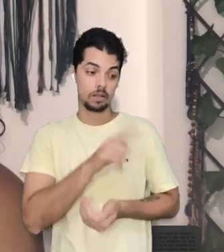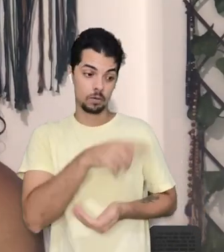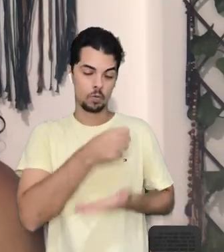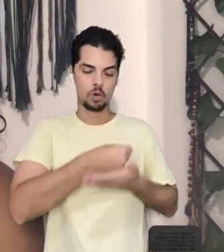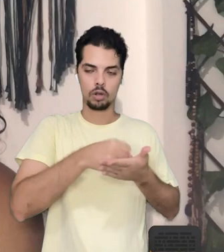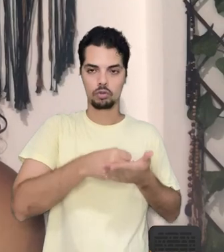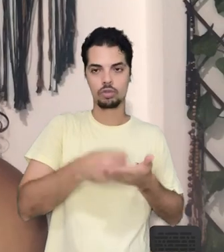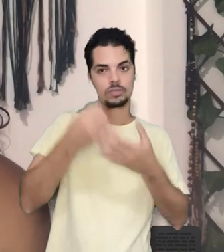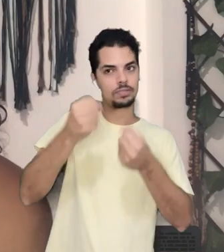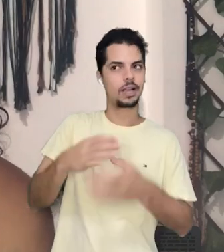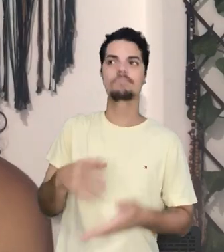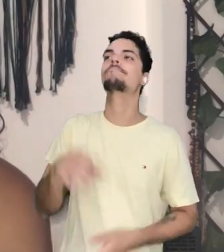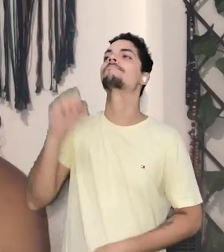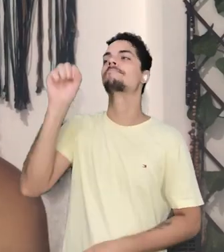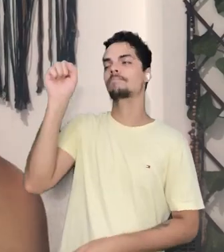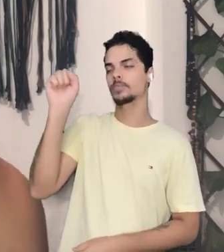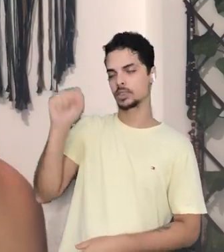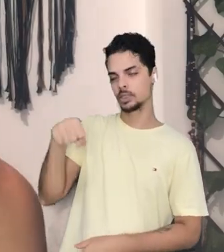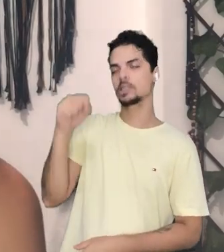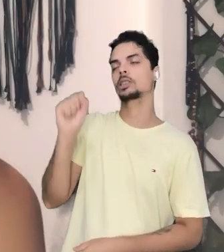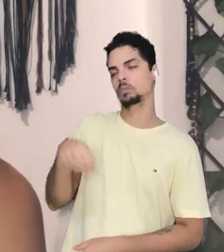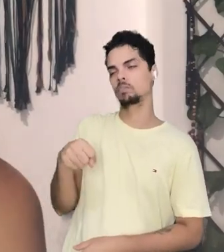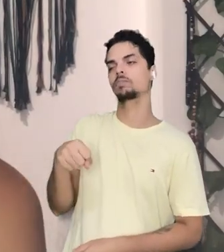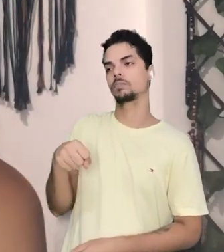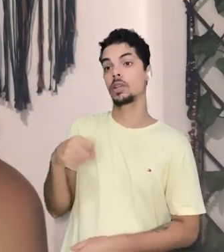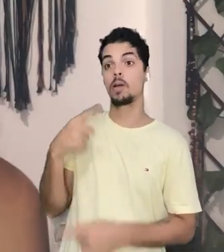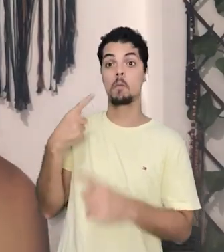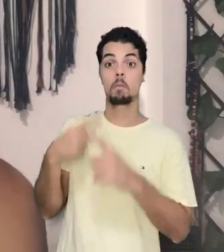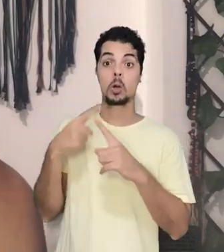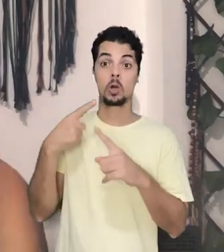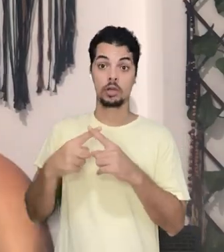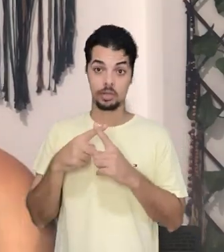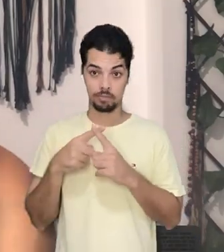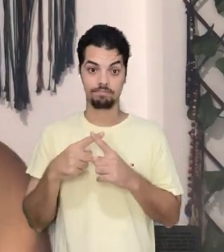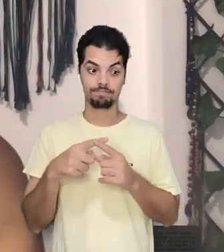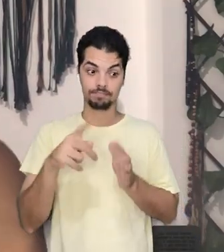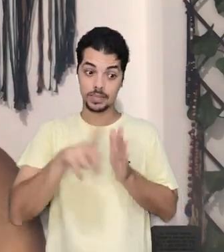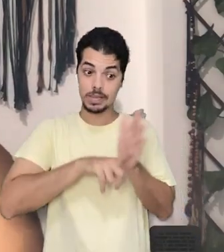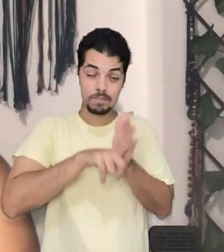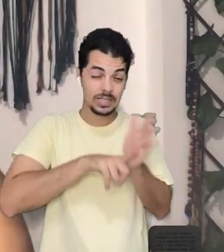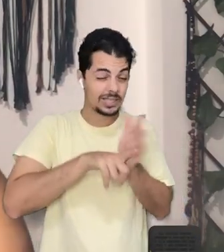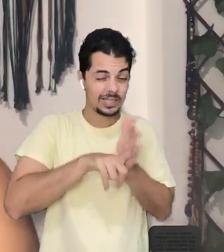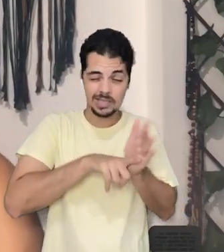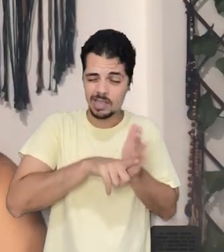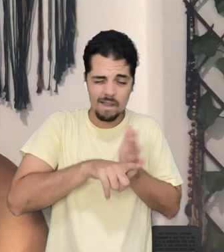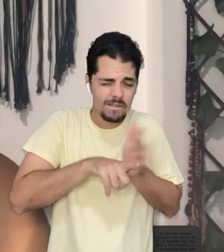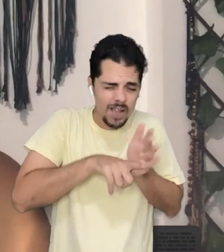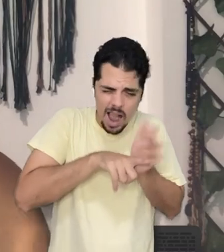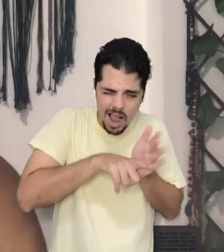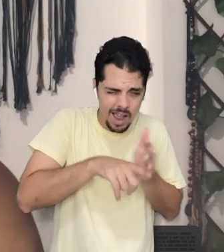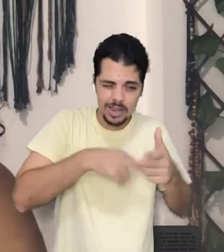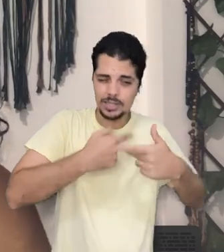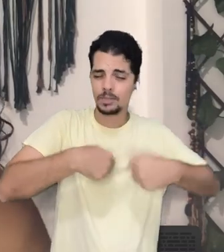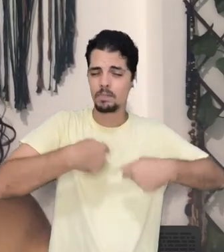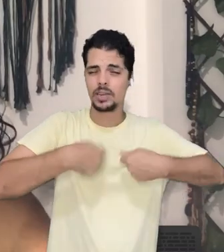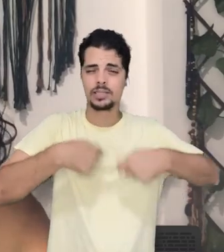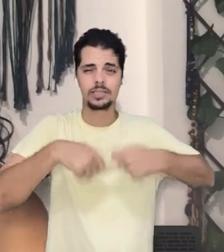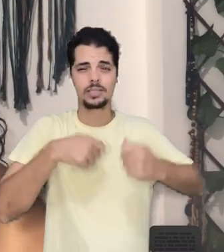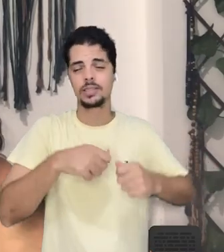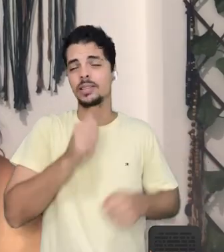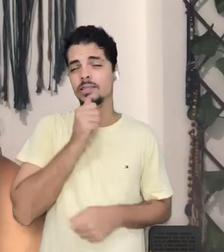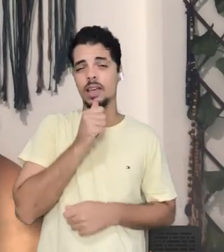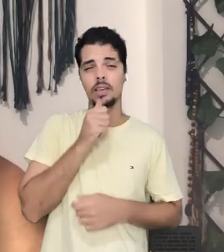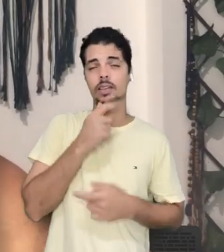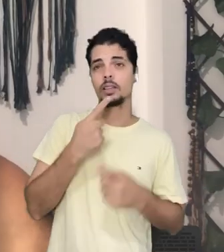sim. Mas ainda há muitas pesquisas a serem feitas sobre isso. E aí ele destaca